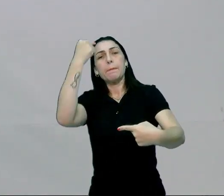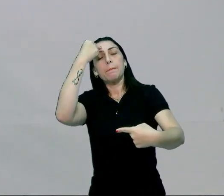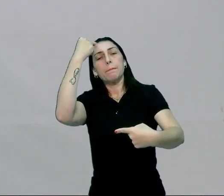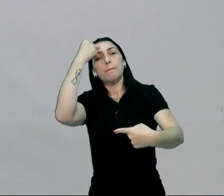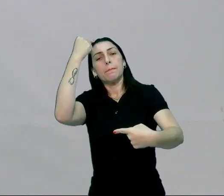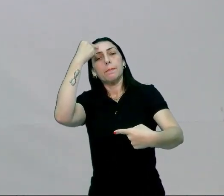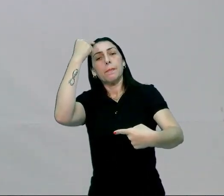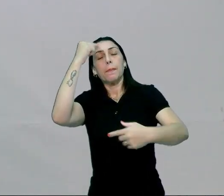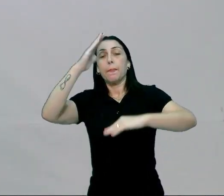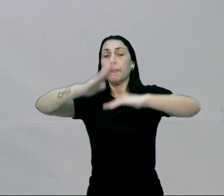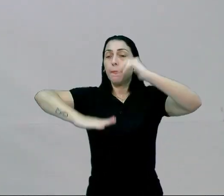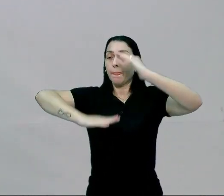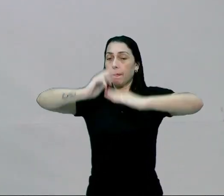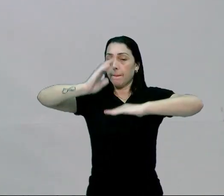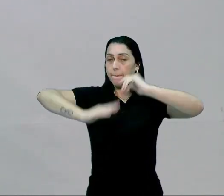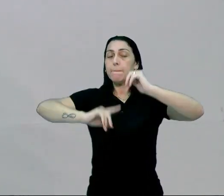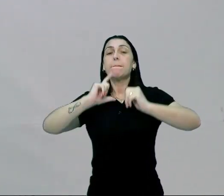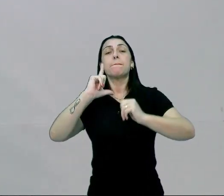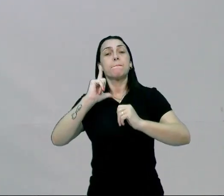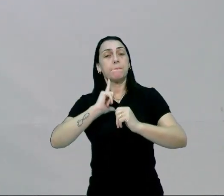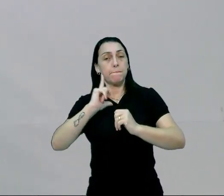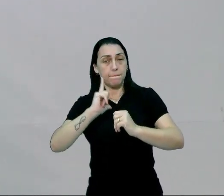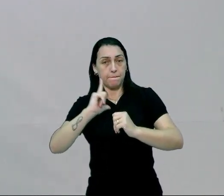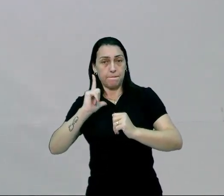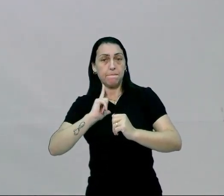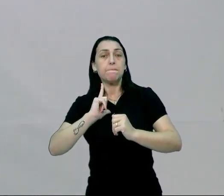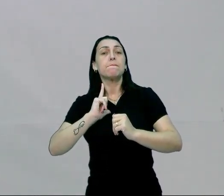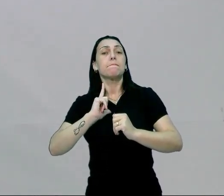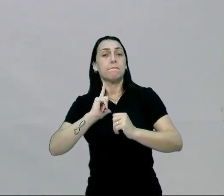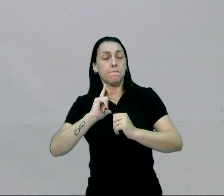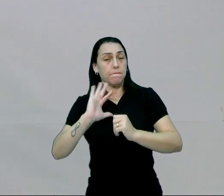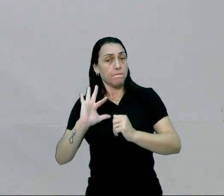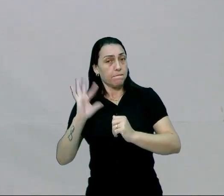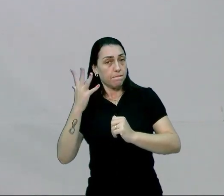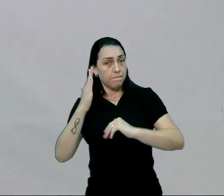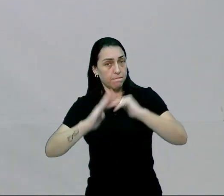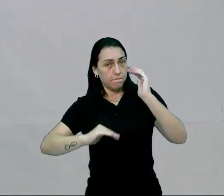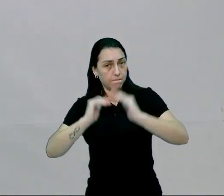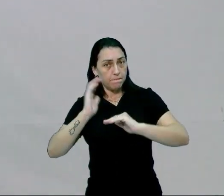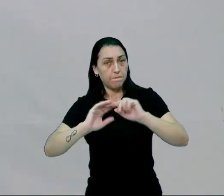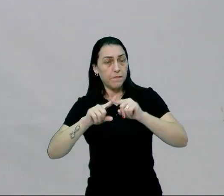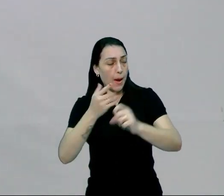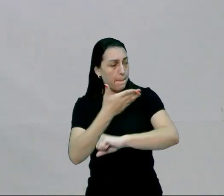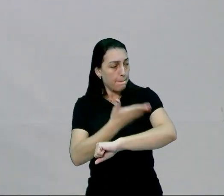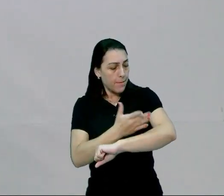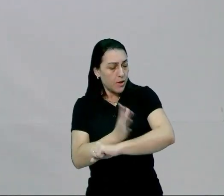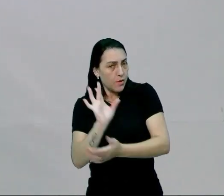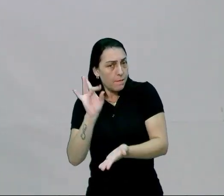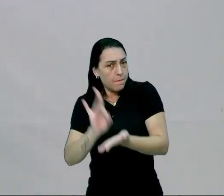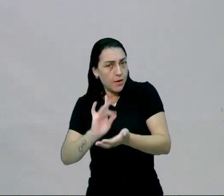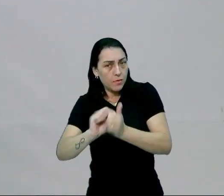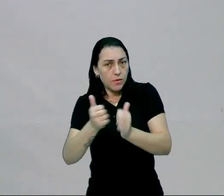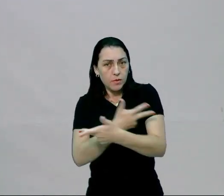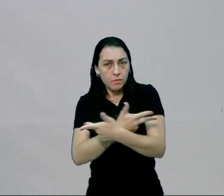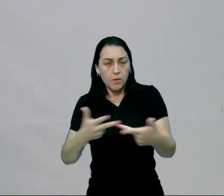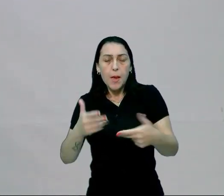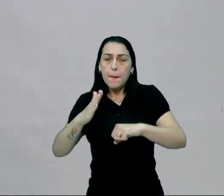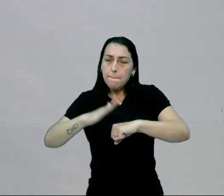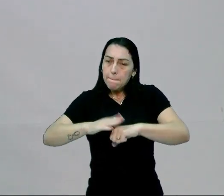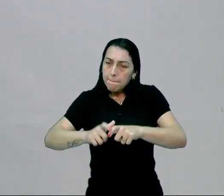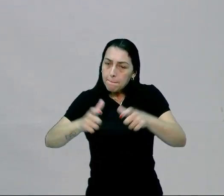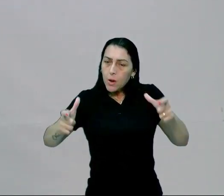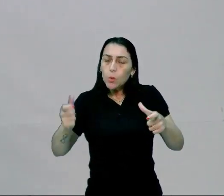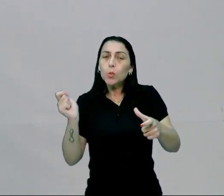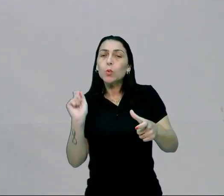que profissionalmente tem os dilemas de uma profissão, mas a prática em si, o esporte, ele é muito maior do